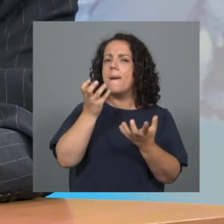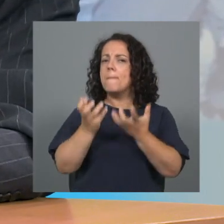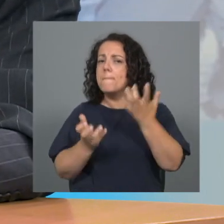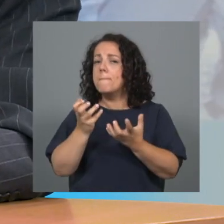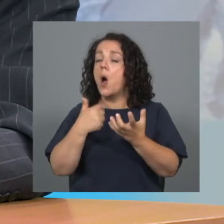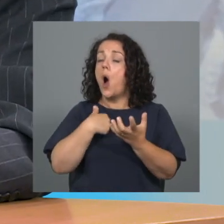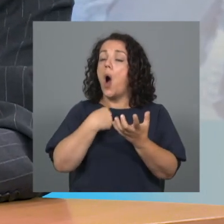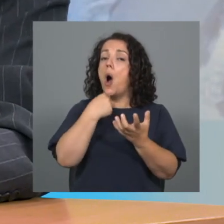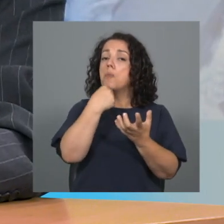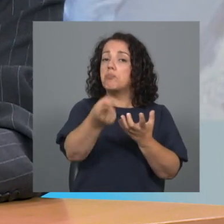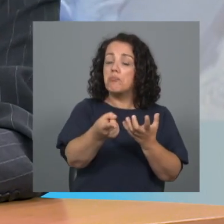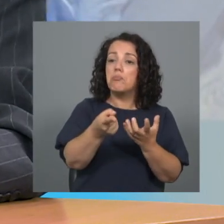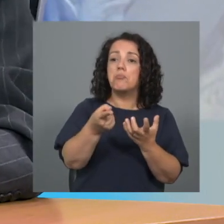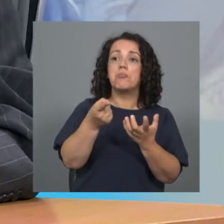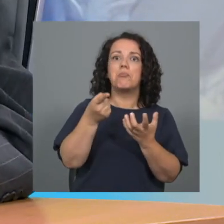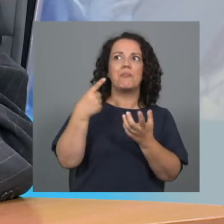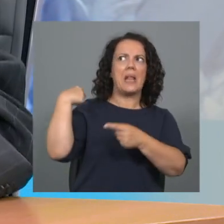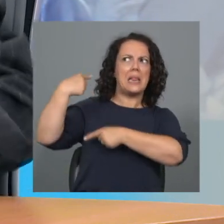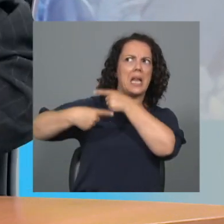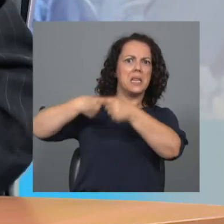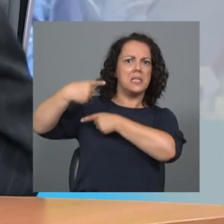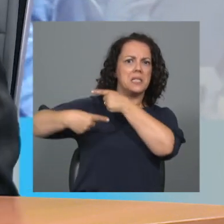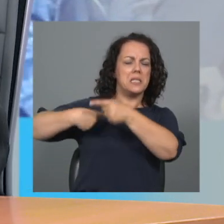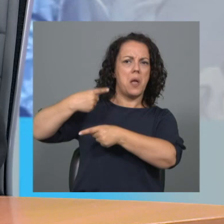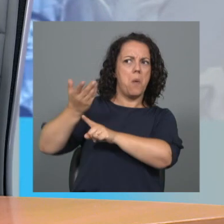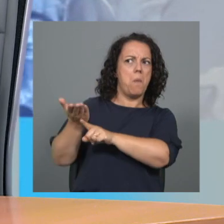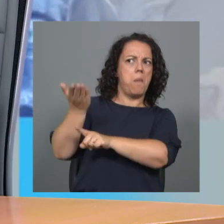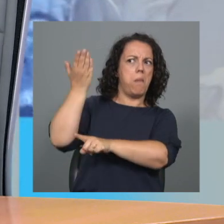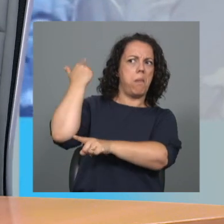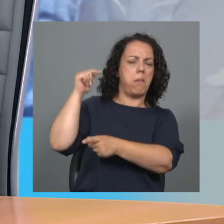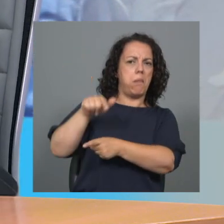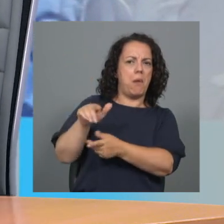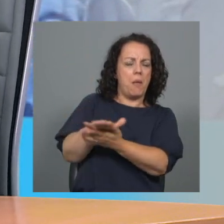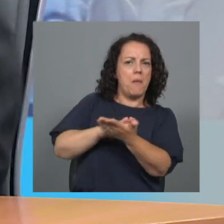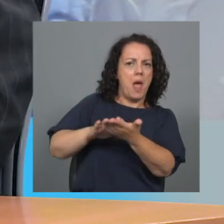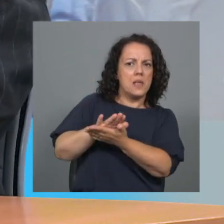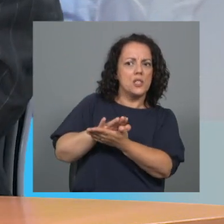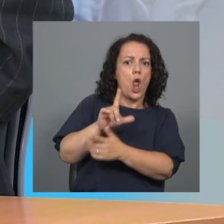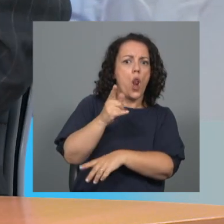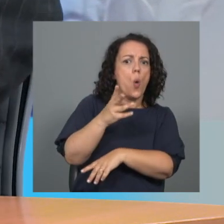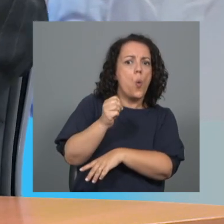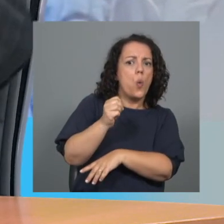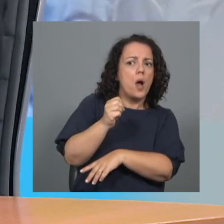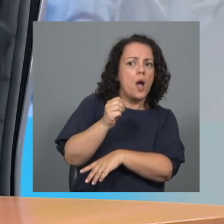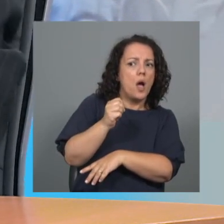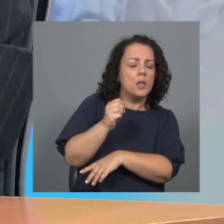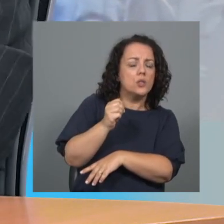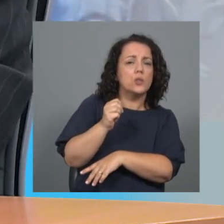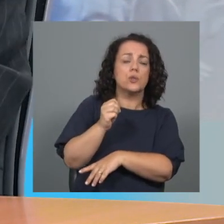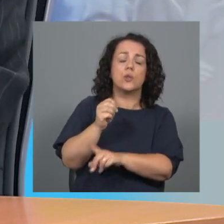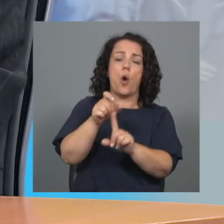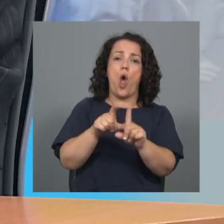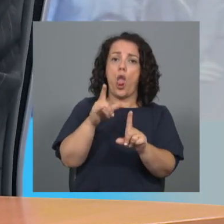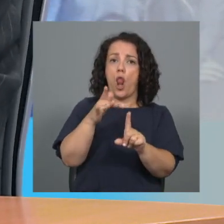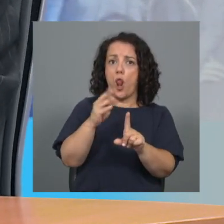em causa as tradições que estão na base disto e que provavelmente recolhidas por Lucas. Lucas é um evangelista que tem